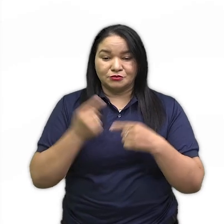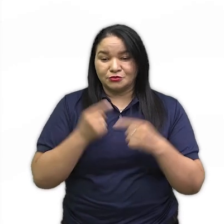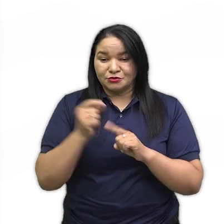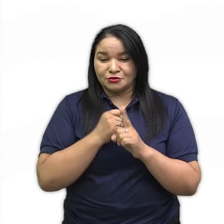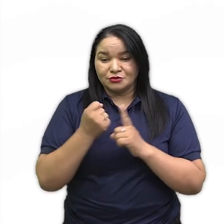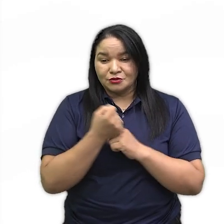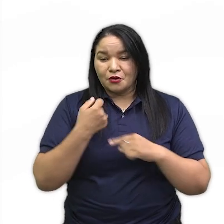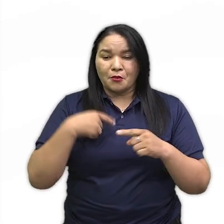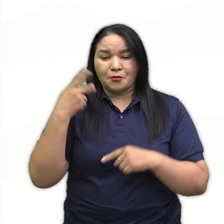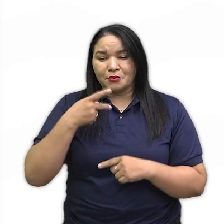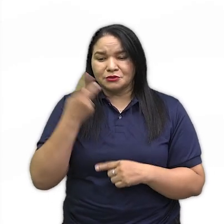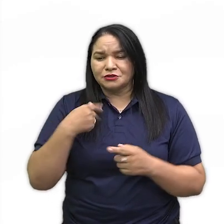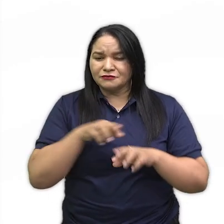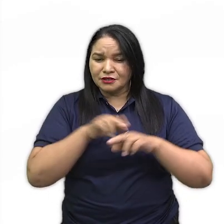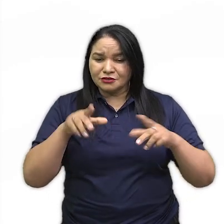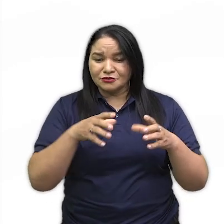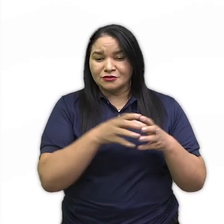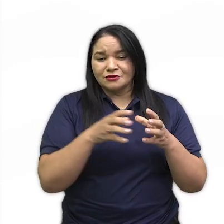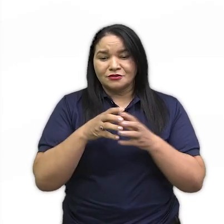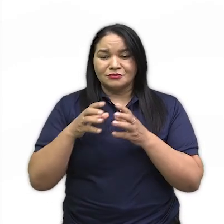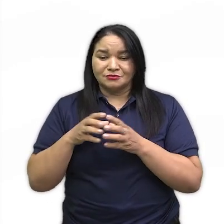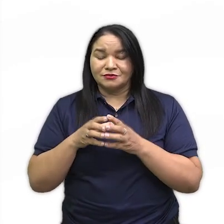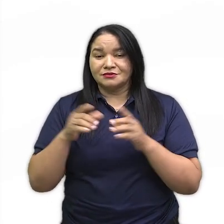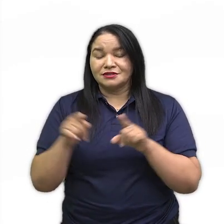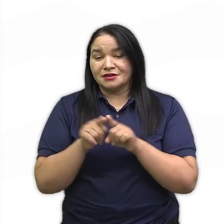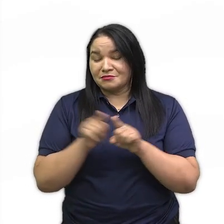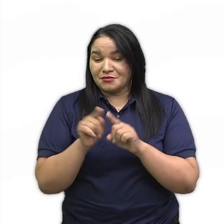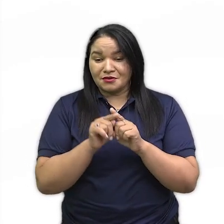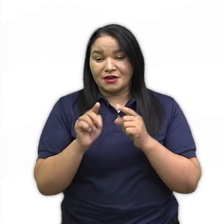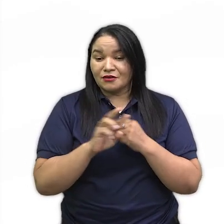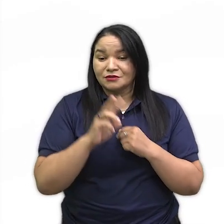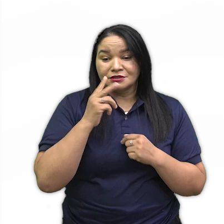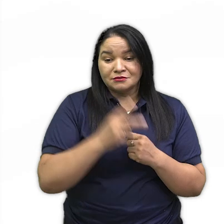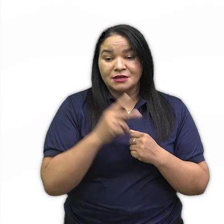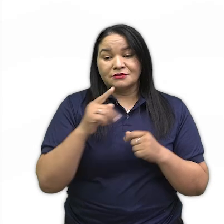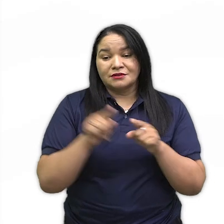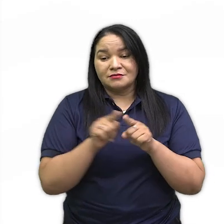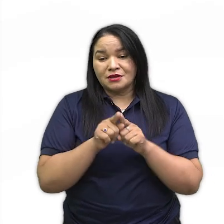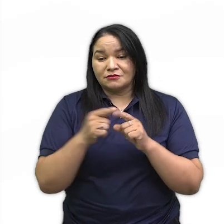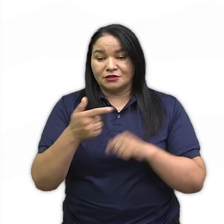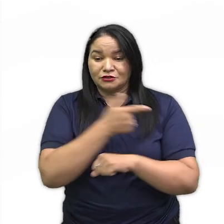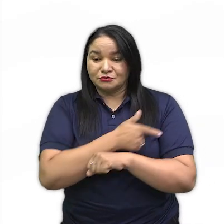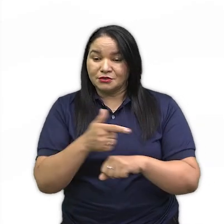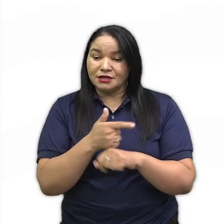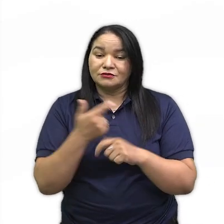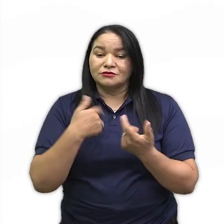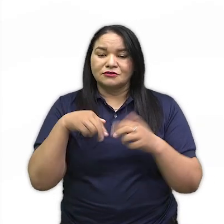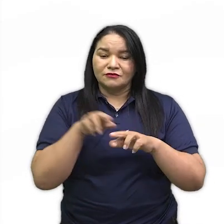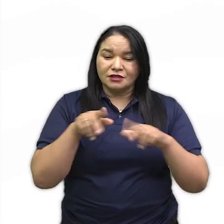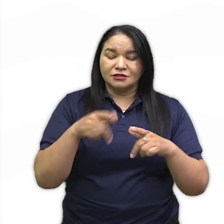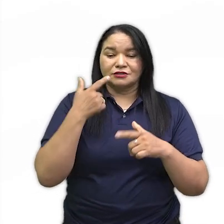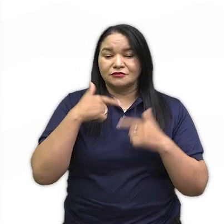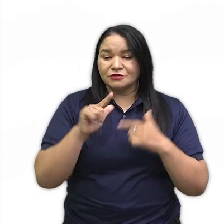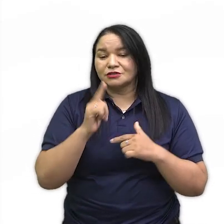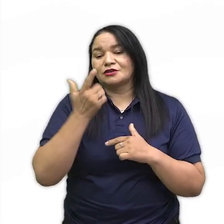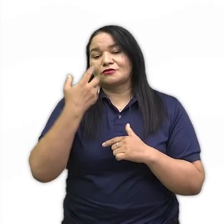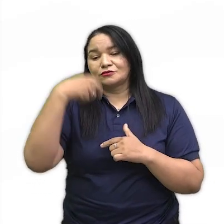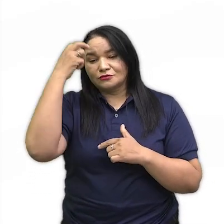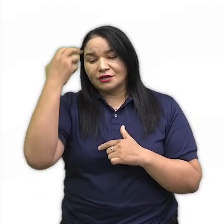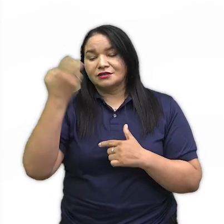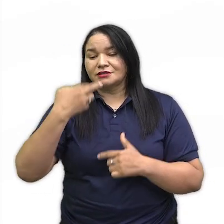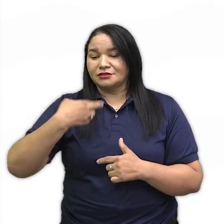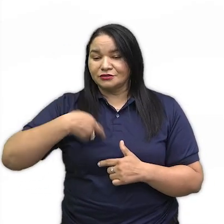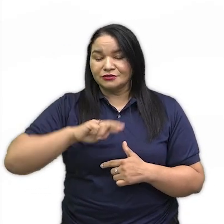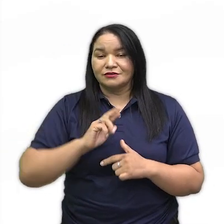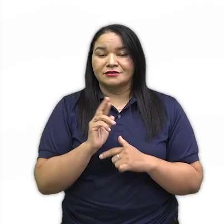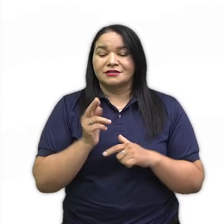e políticas entre diferentes grupos, bem como o reconhecimento e o respeito às diferenças linguísticas,